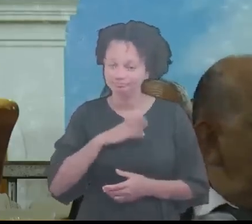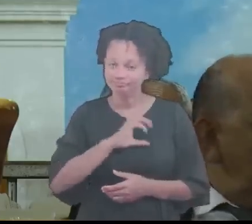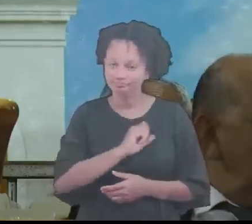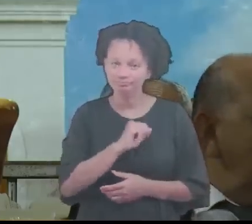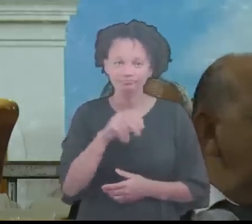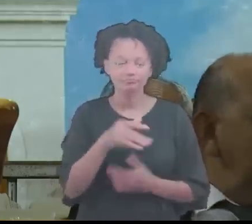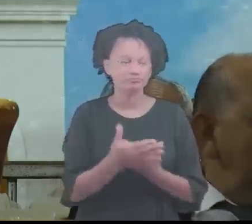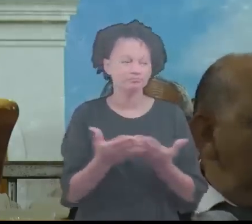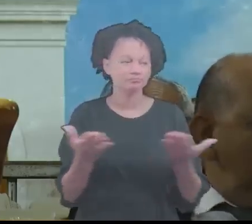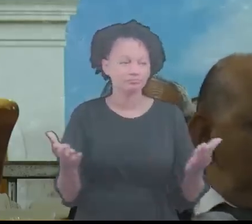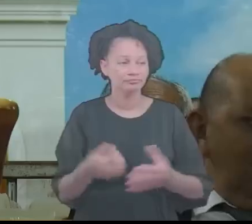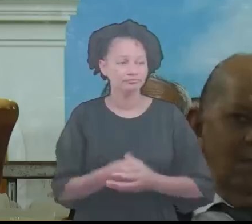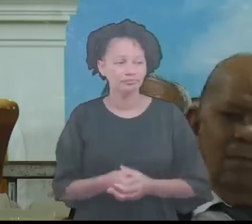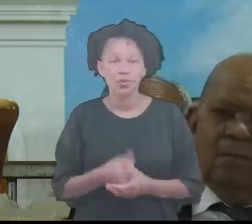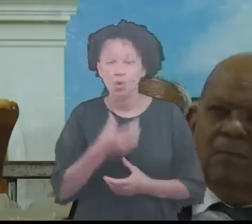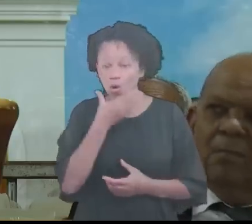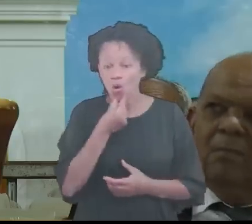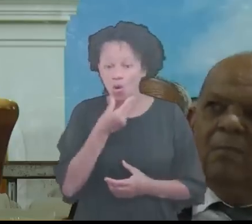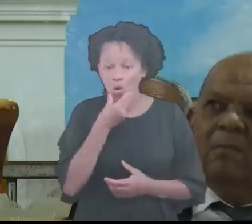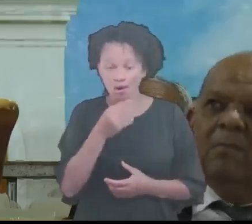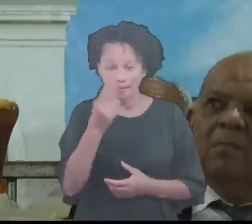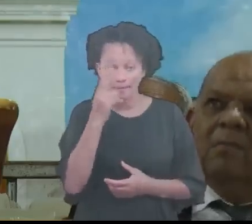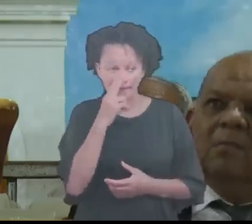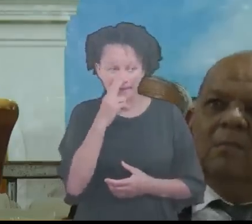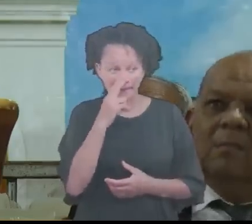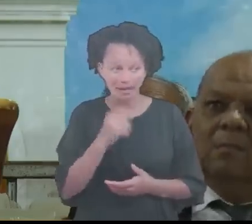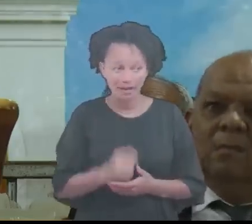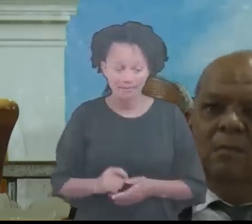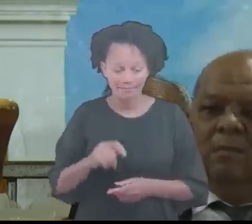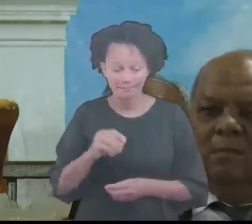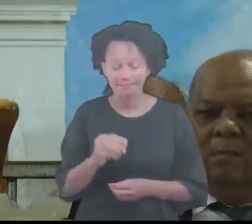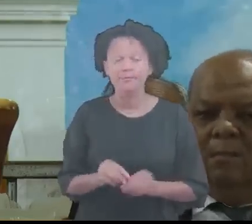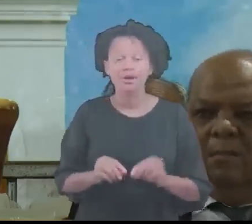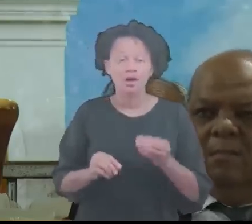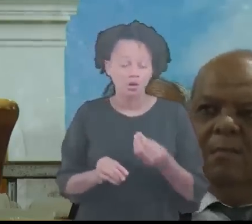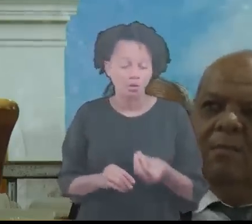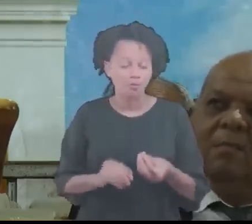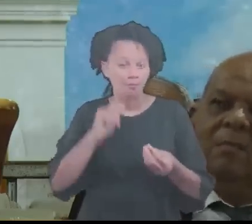irmãos, meu irmão, um crente, irmão, ainda com o pão da ceia na goela.